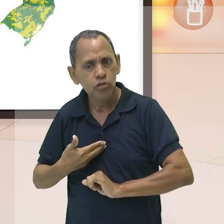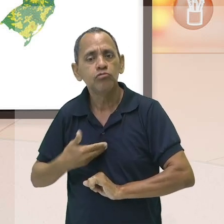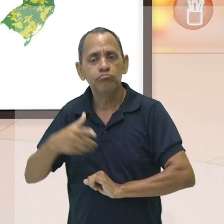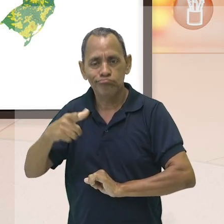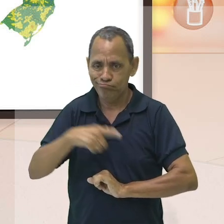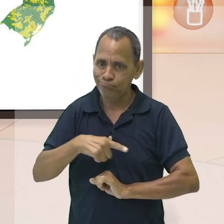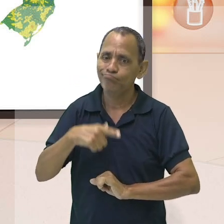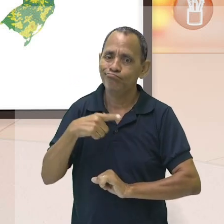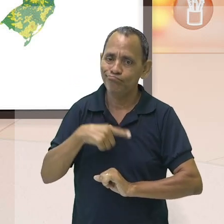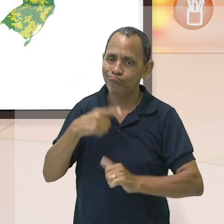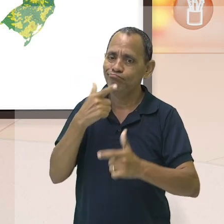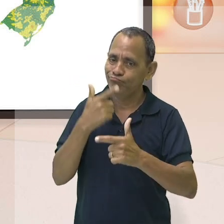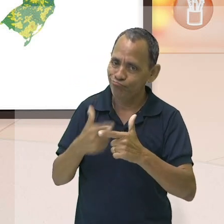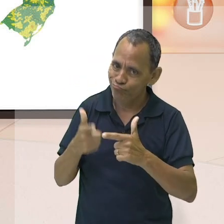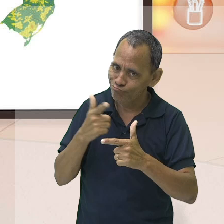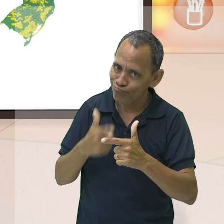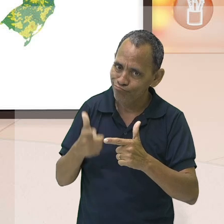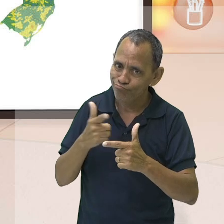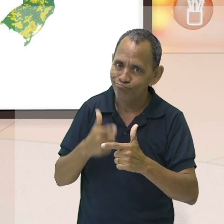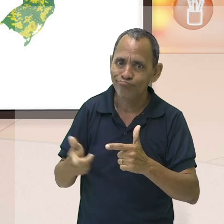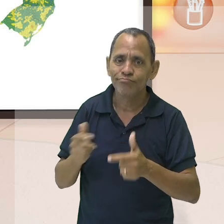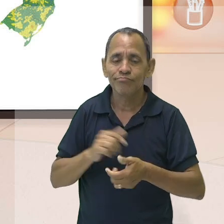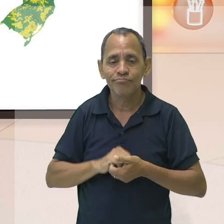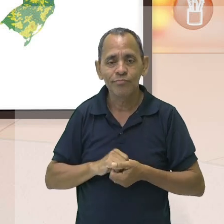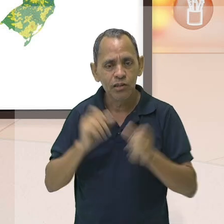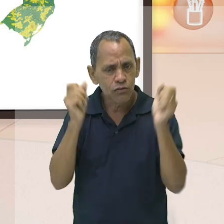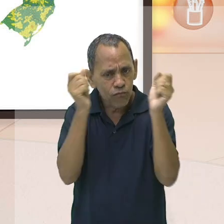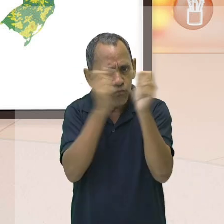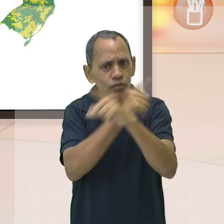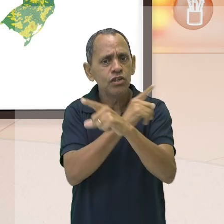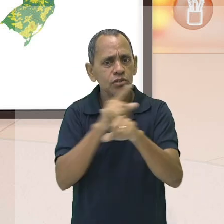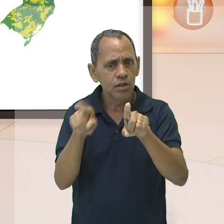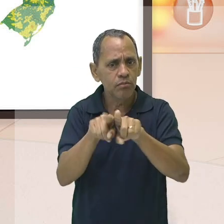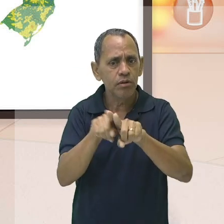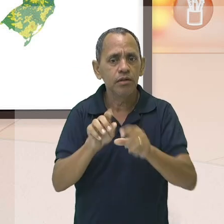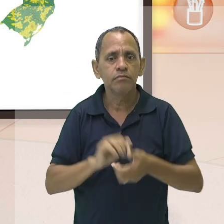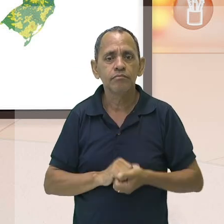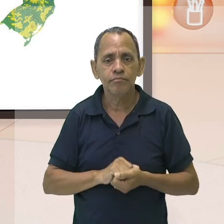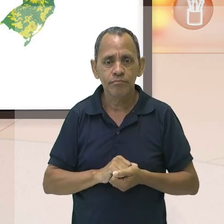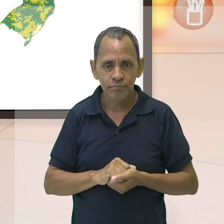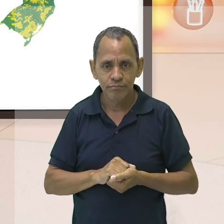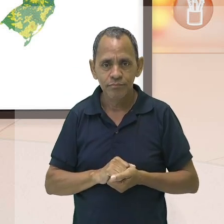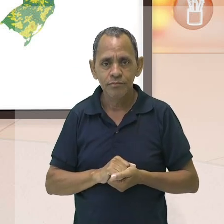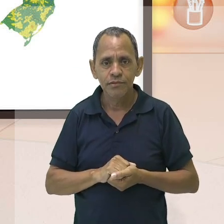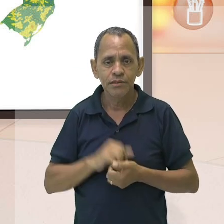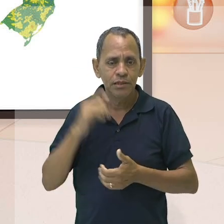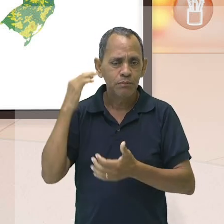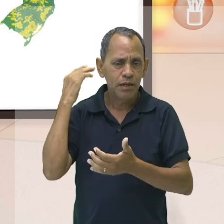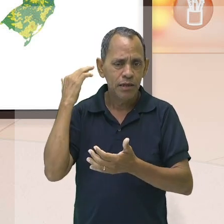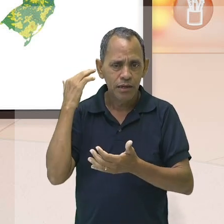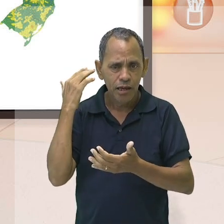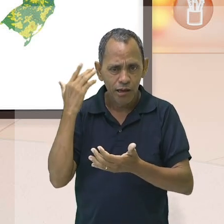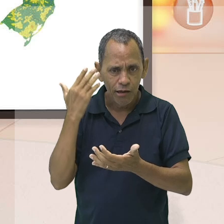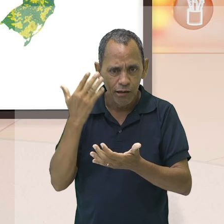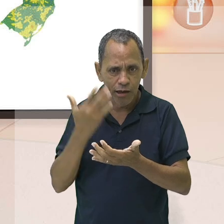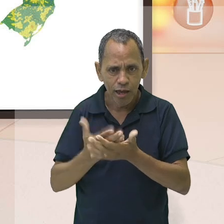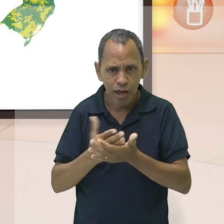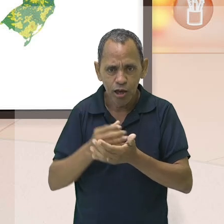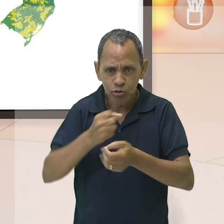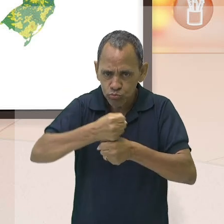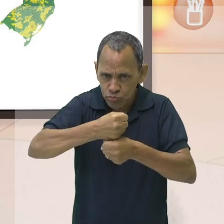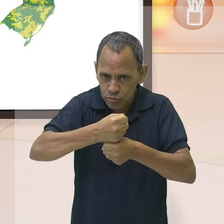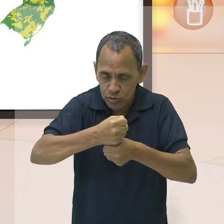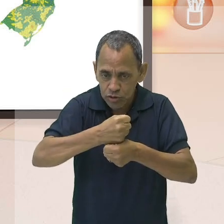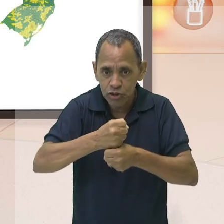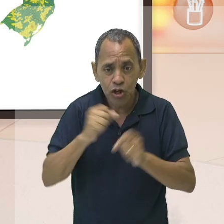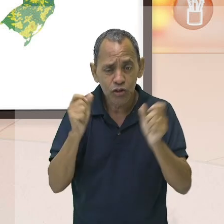ela continua sendo muito grande, né? O Brasil tem essas centenas de anos aí, onde foi muito